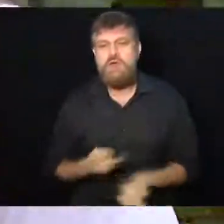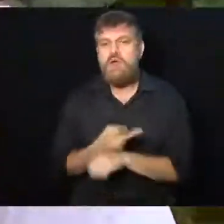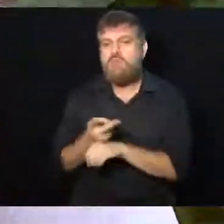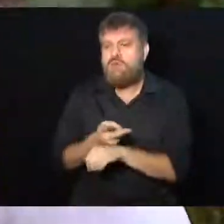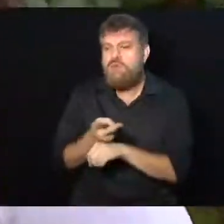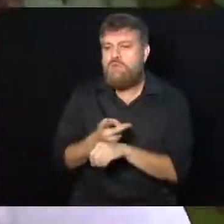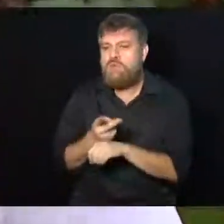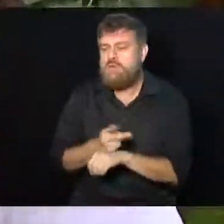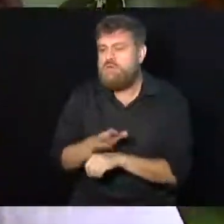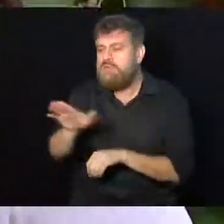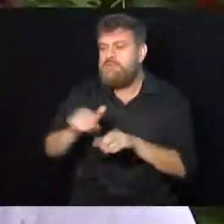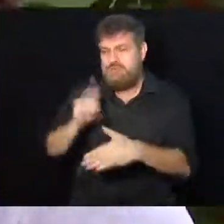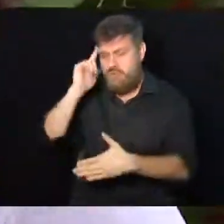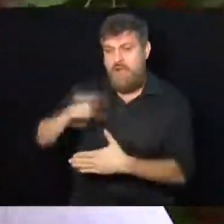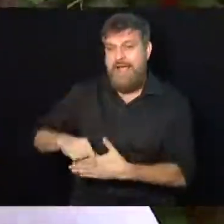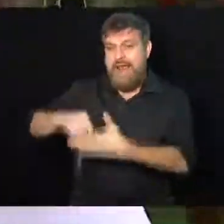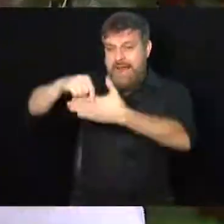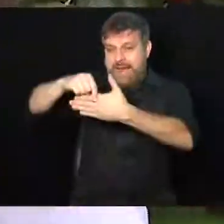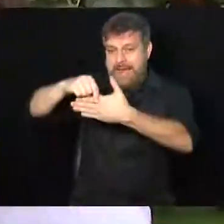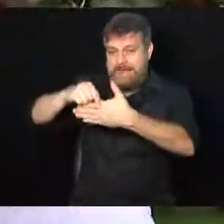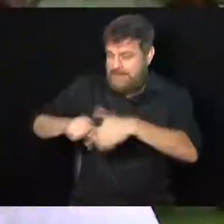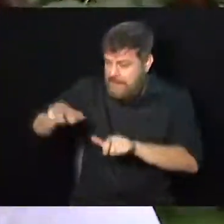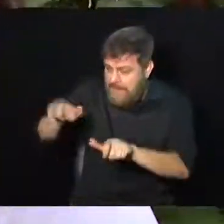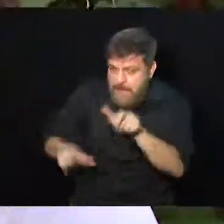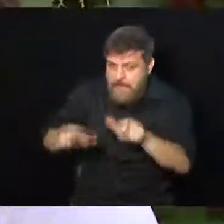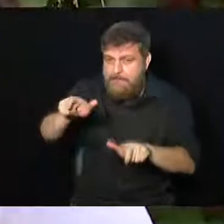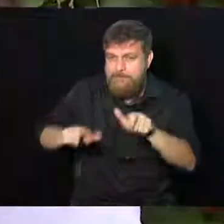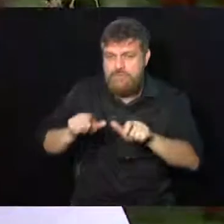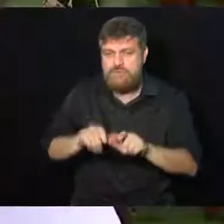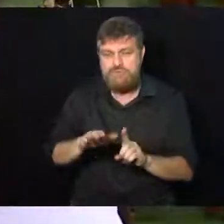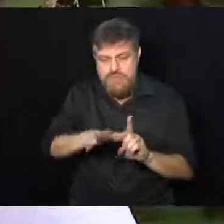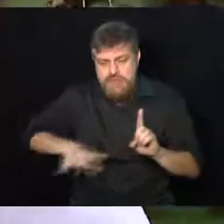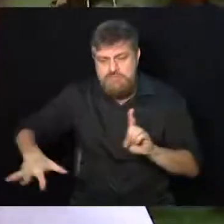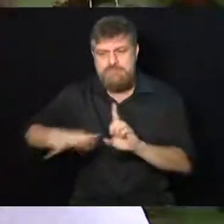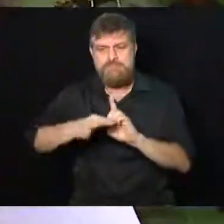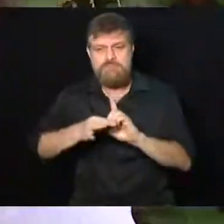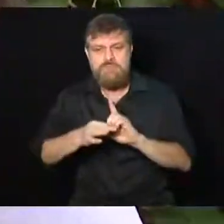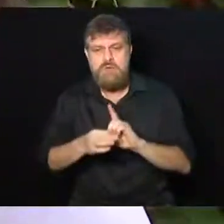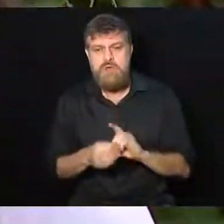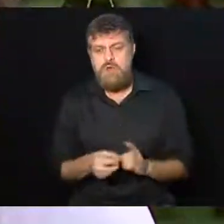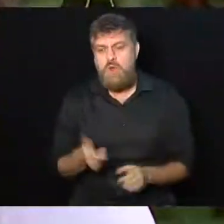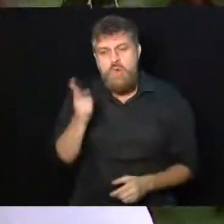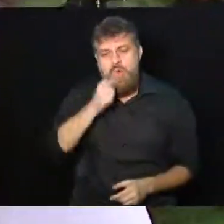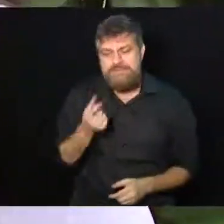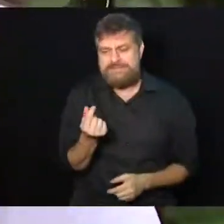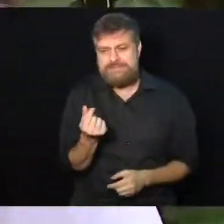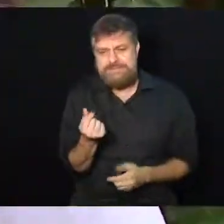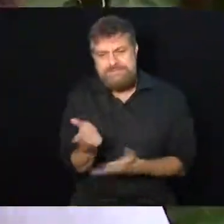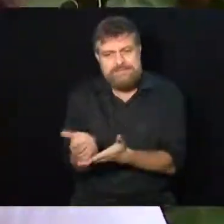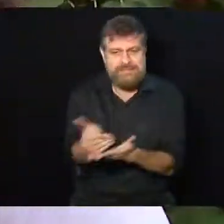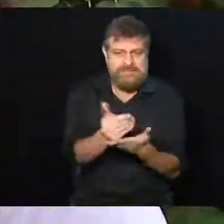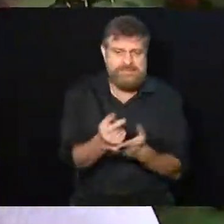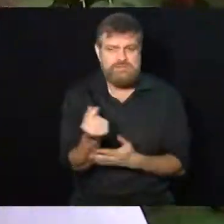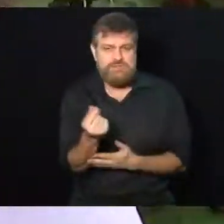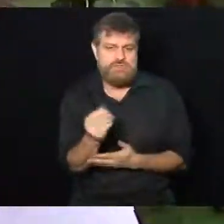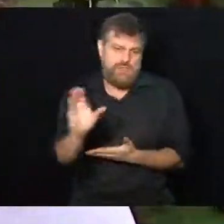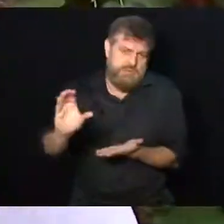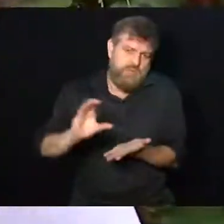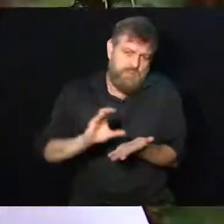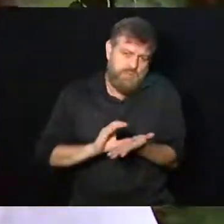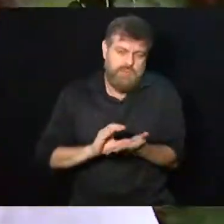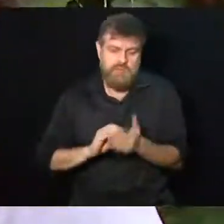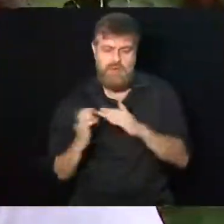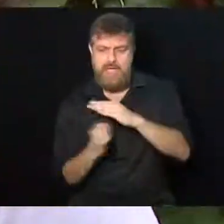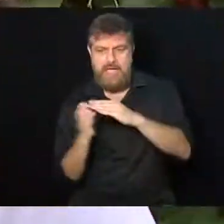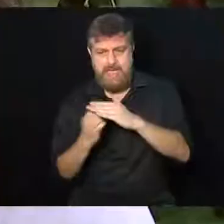mobilizar lideranças, outros moradores, de mobilizar recursos, que pode ser tanto público quanto privado, como